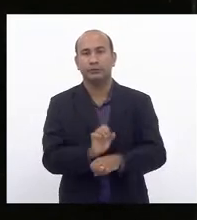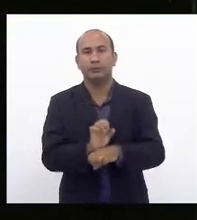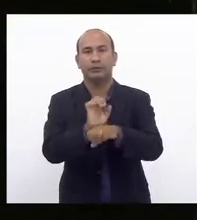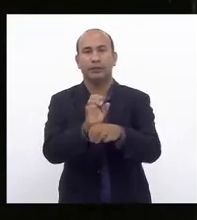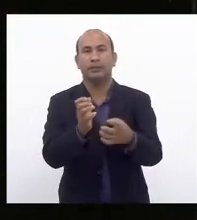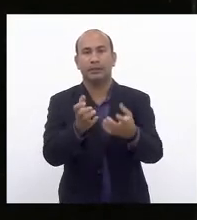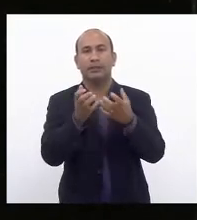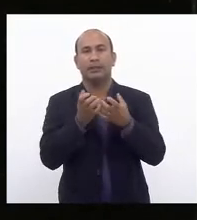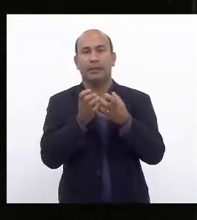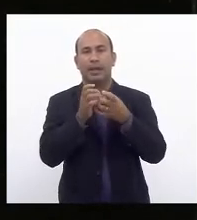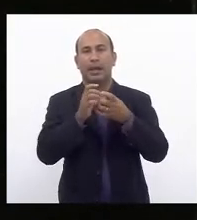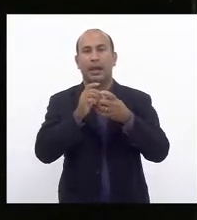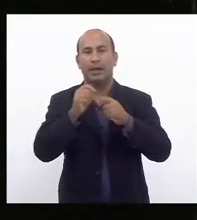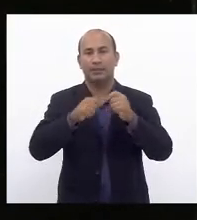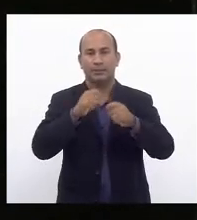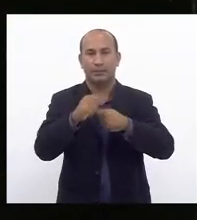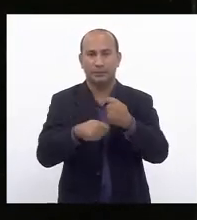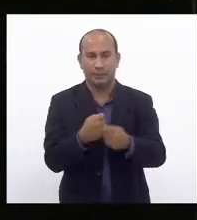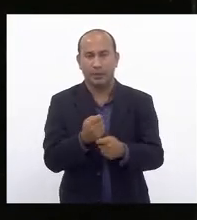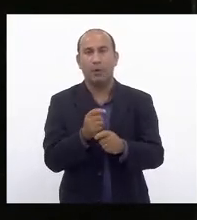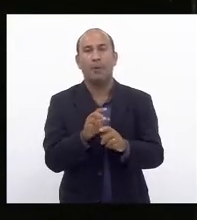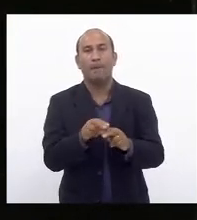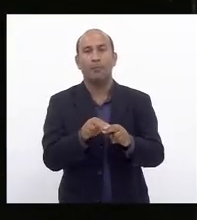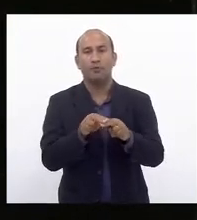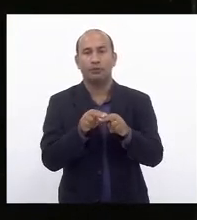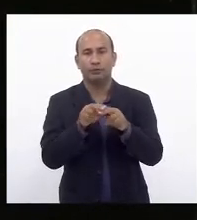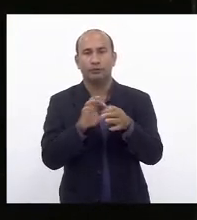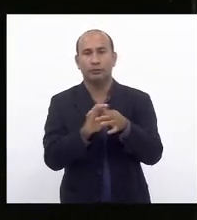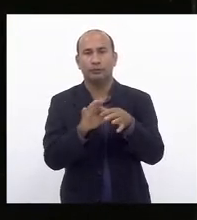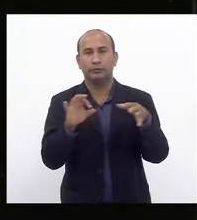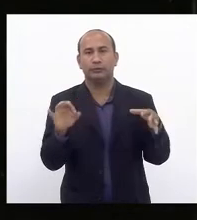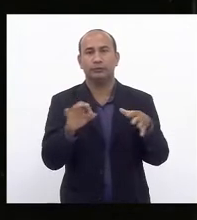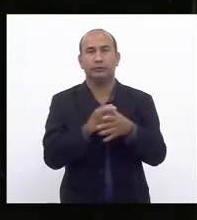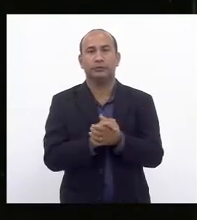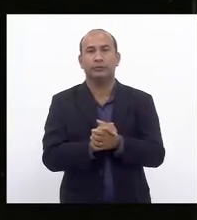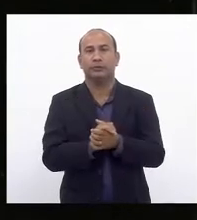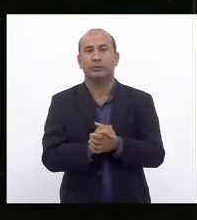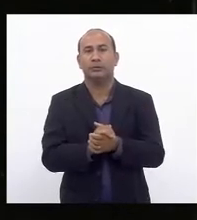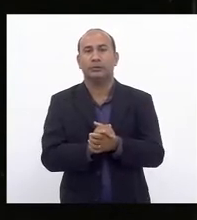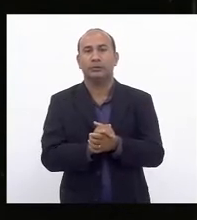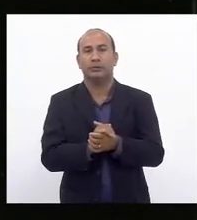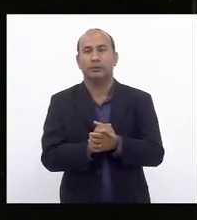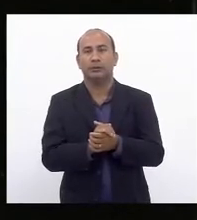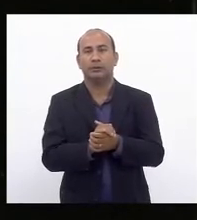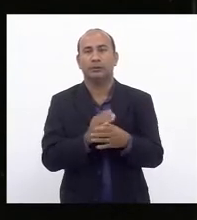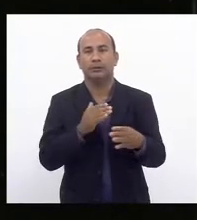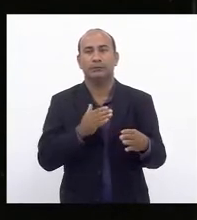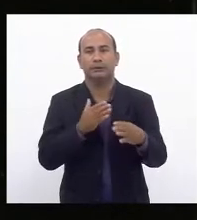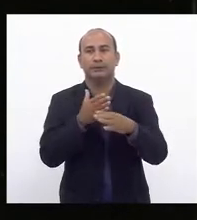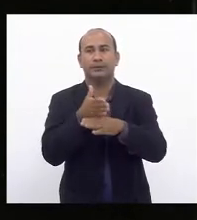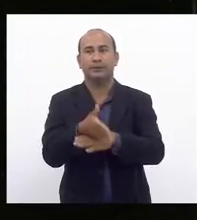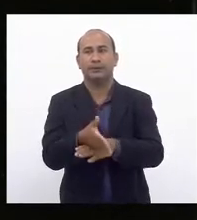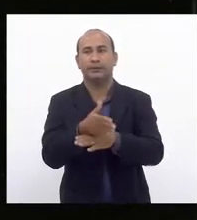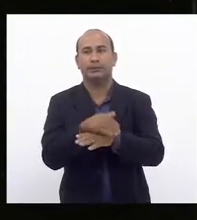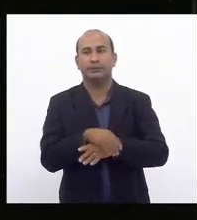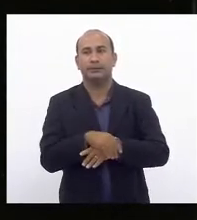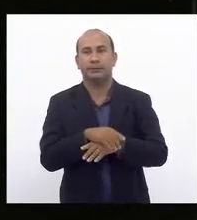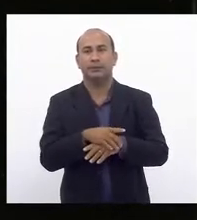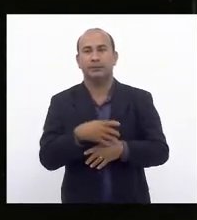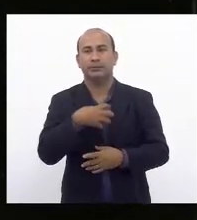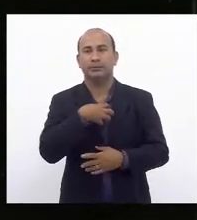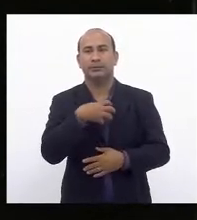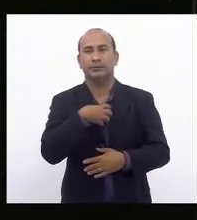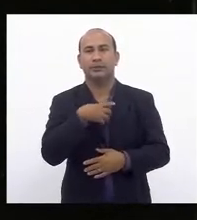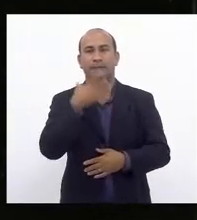sua administração, torne público e oficial a sua interveniência no sentido